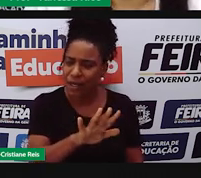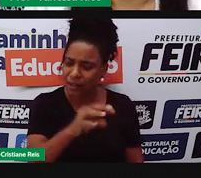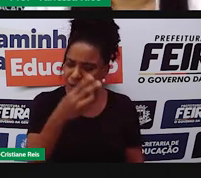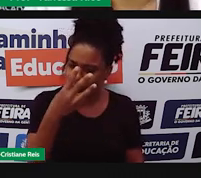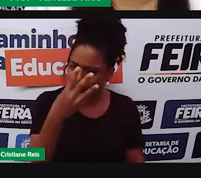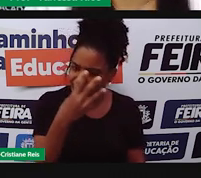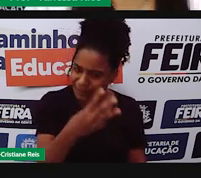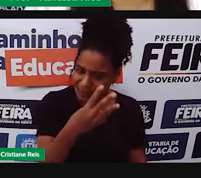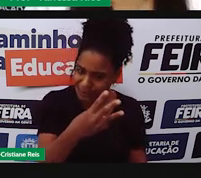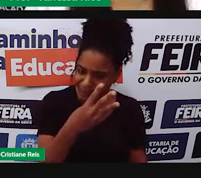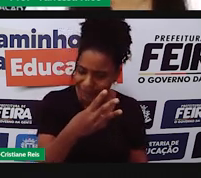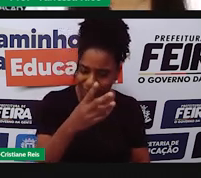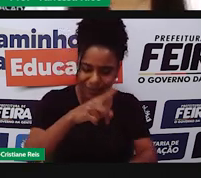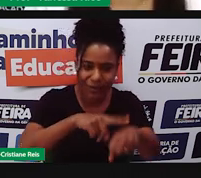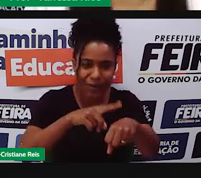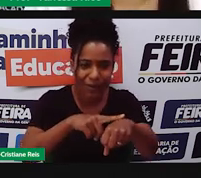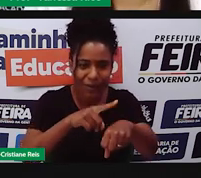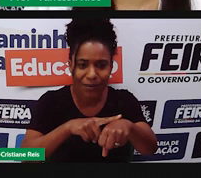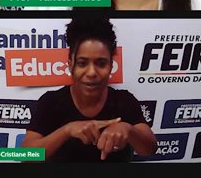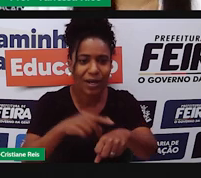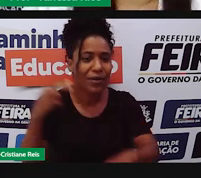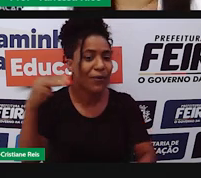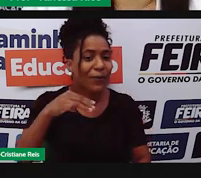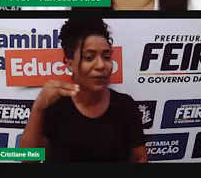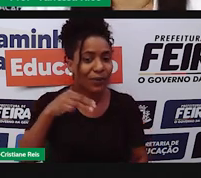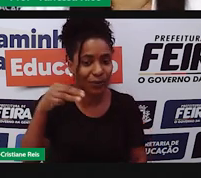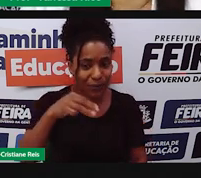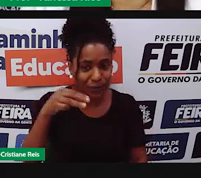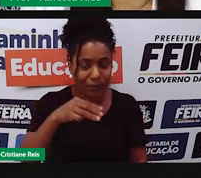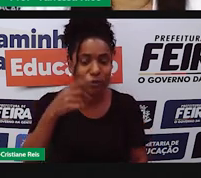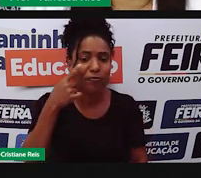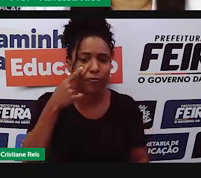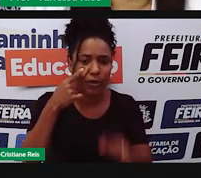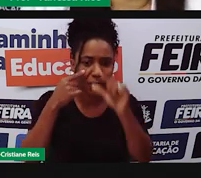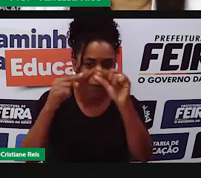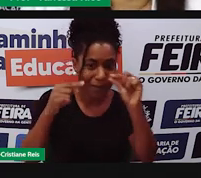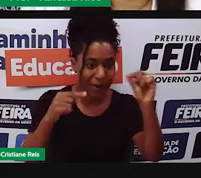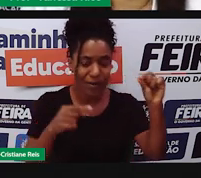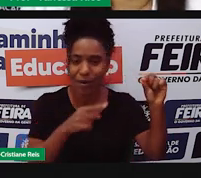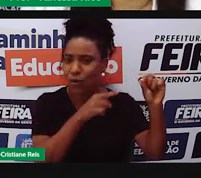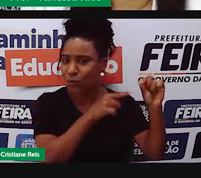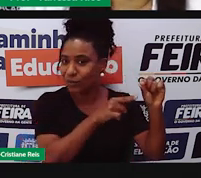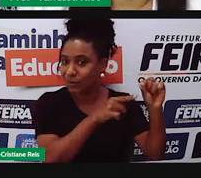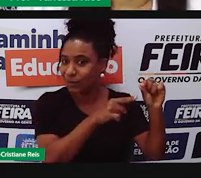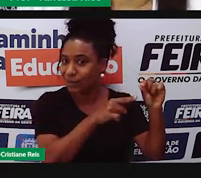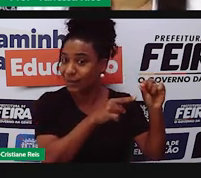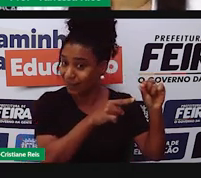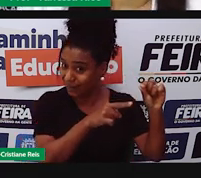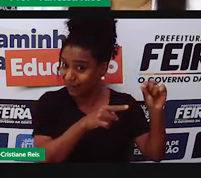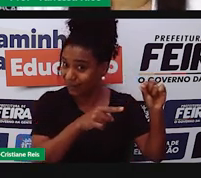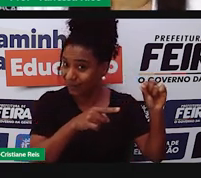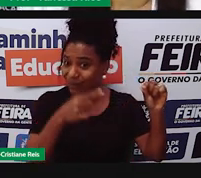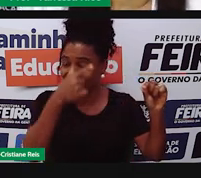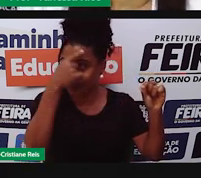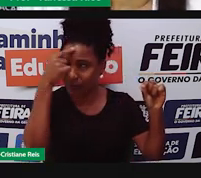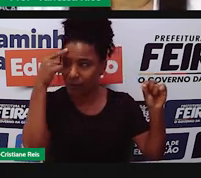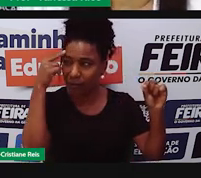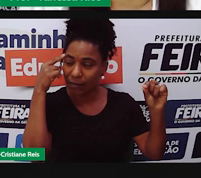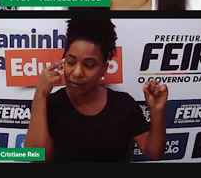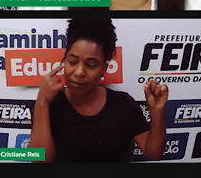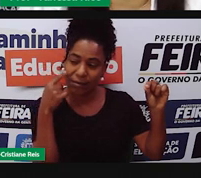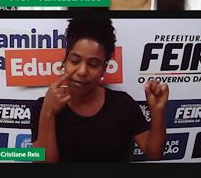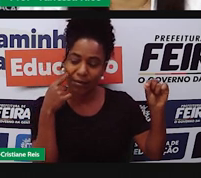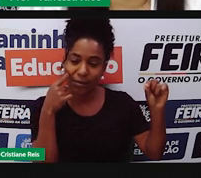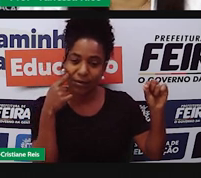calcular os minutos, a gente tem que observar o outro ponteiro, o ponteiro maiorzinho, ó, mais fininho. E a gente observa que ele